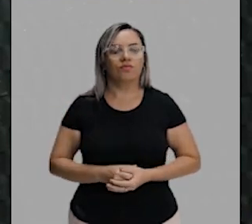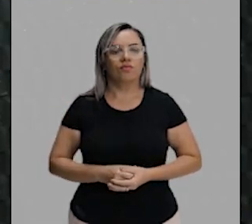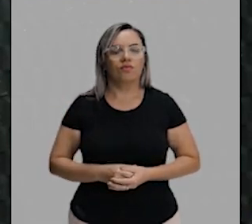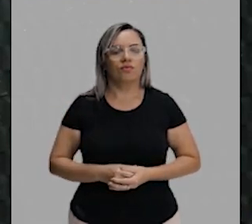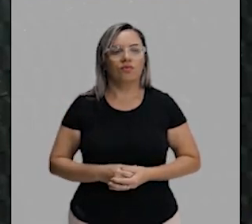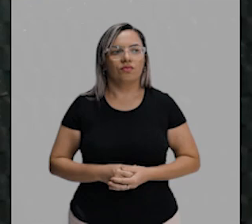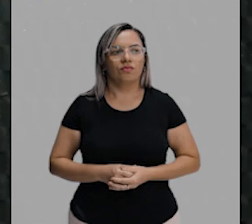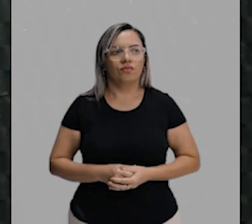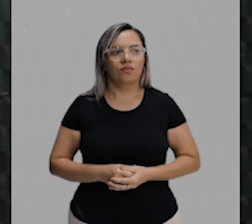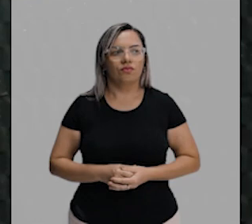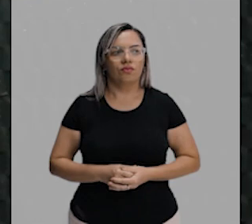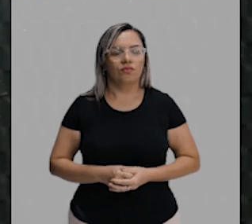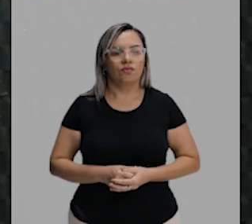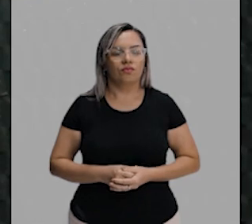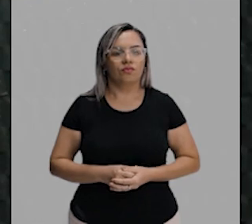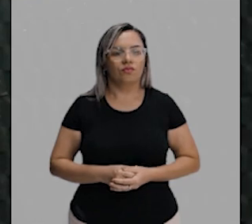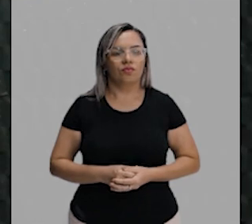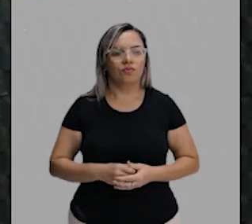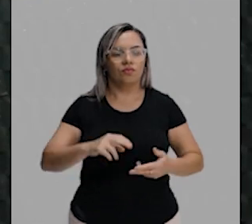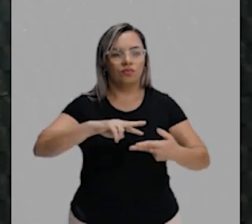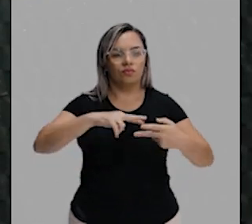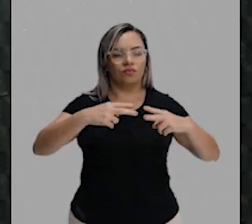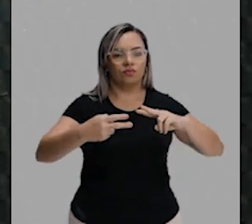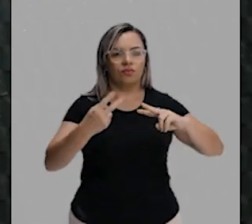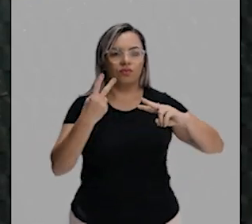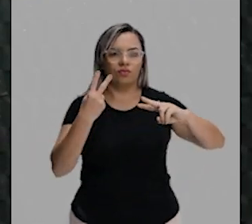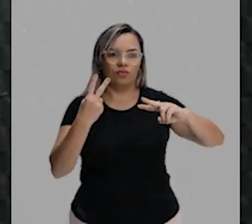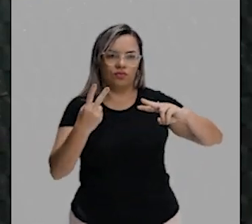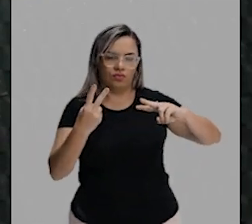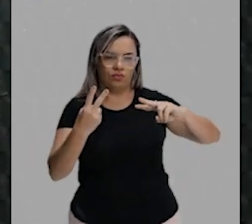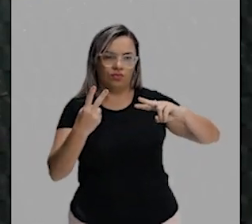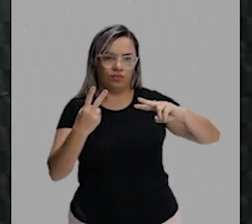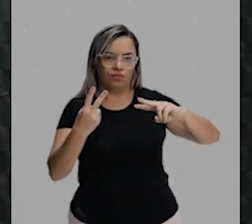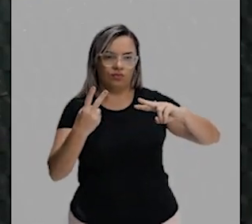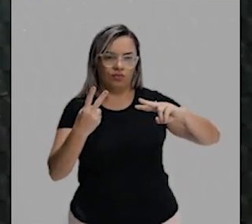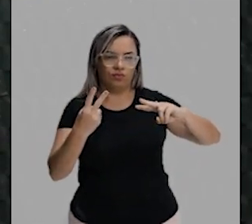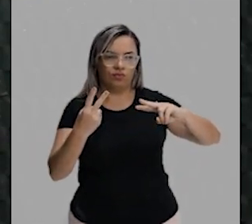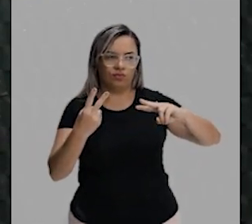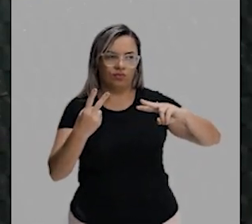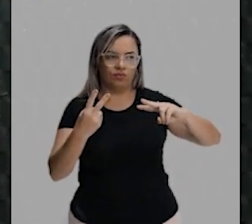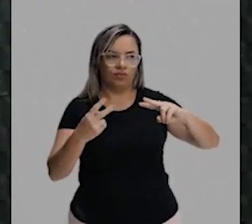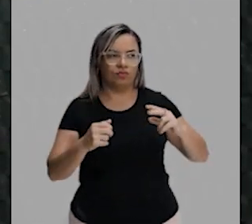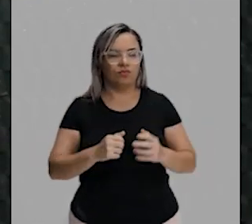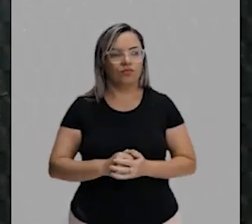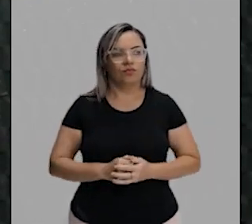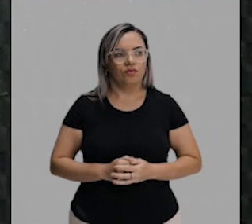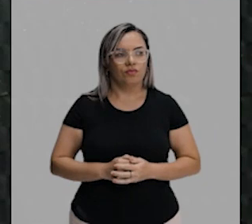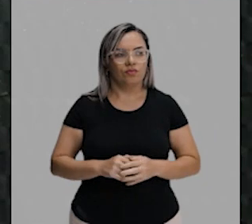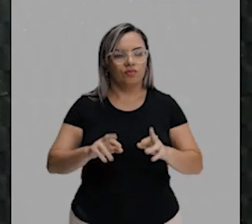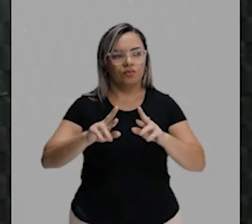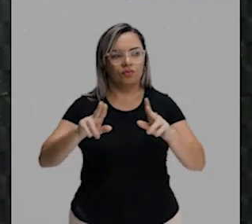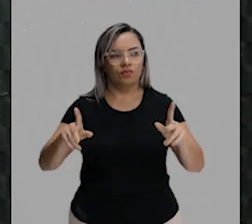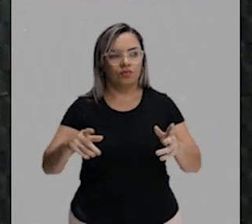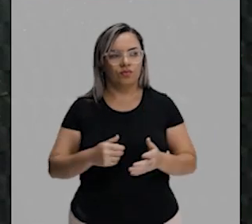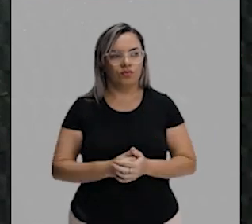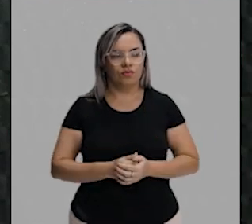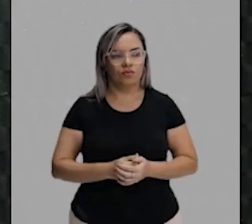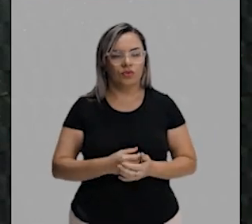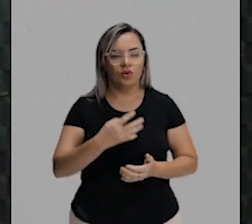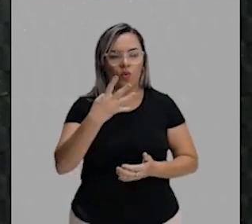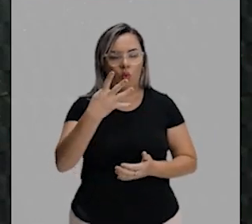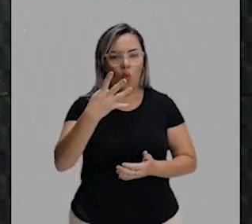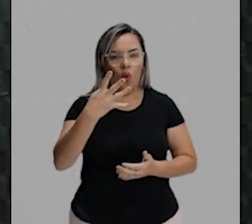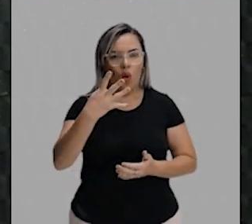O indivíduo que for heterozigoto, ó, eu tenho dois indivíduos, né? Eu tenho quatro